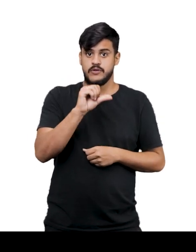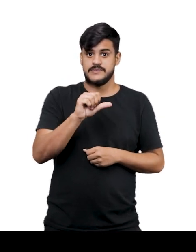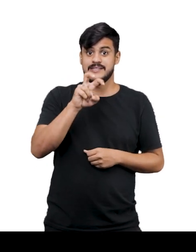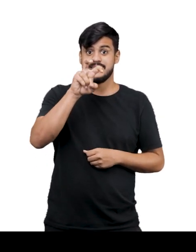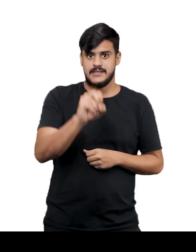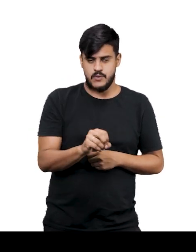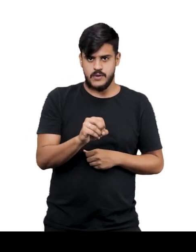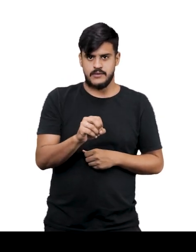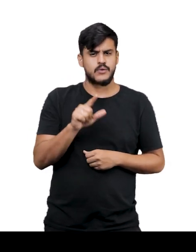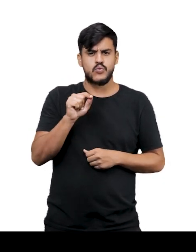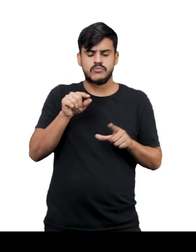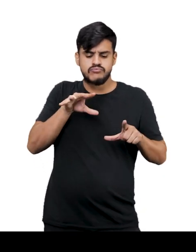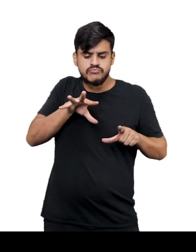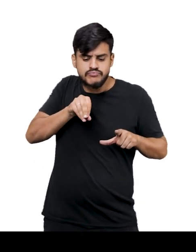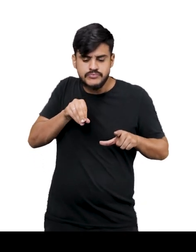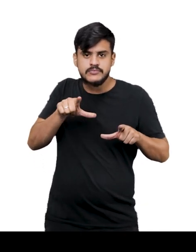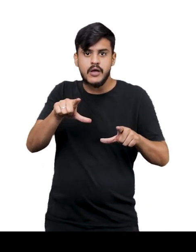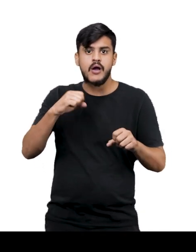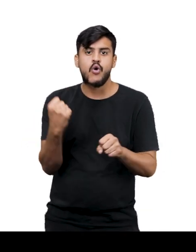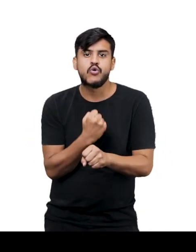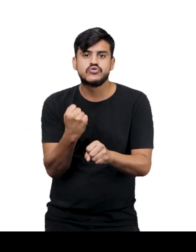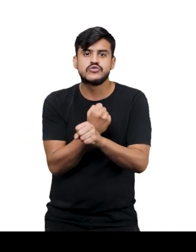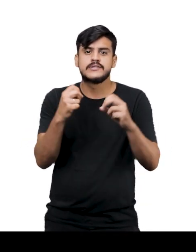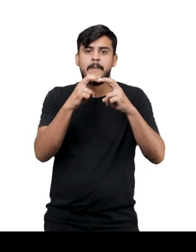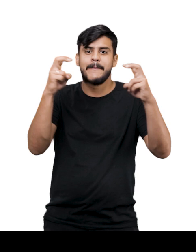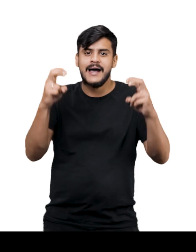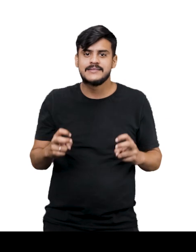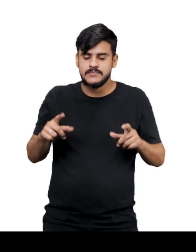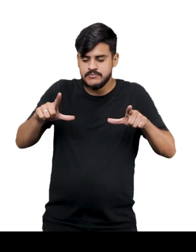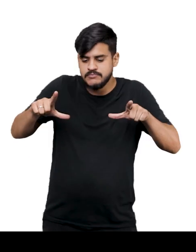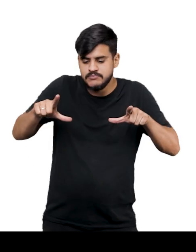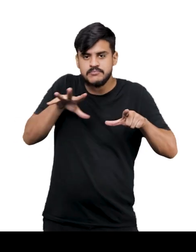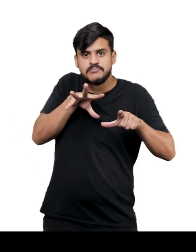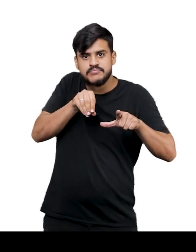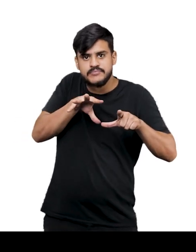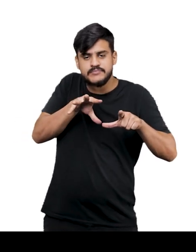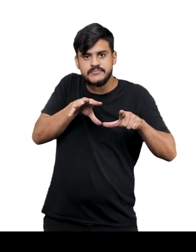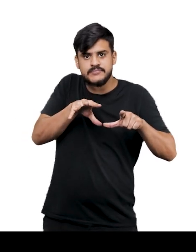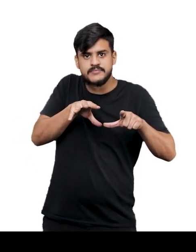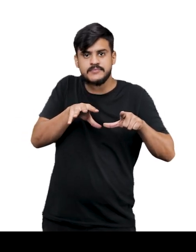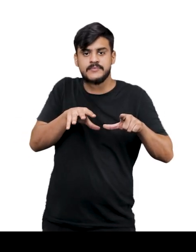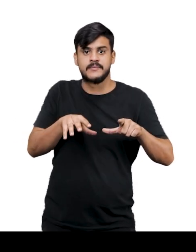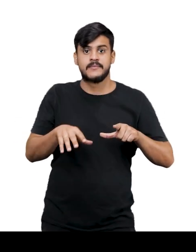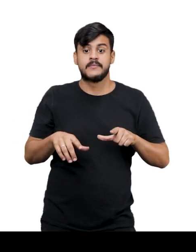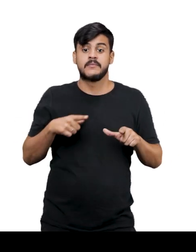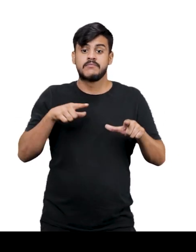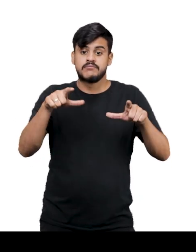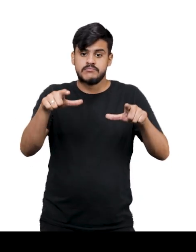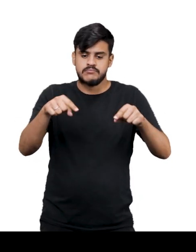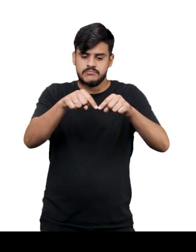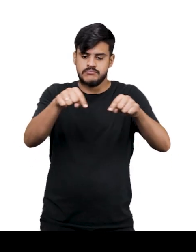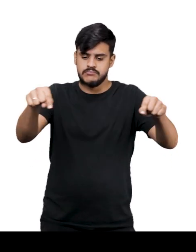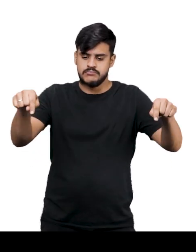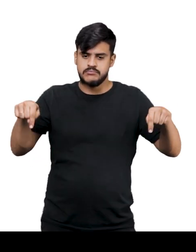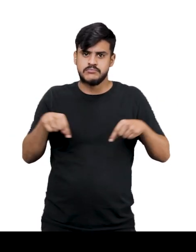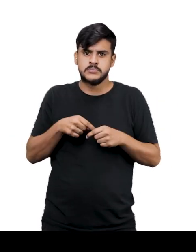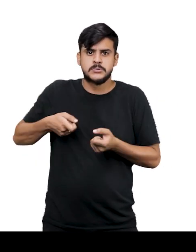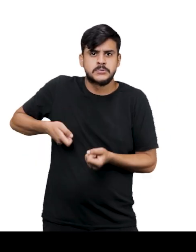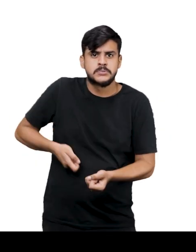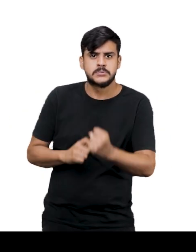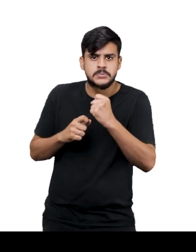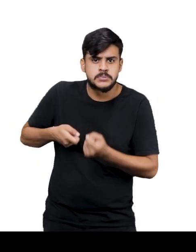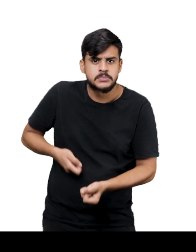1960, que oferece uma vista aérea do canteiro de obras do novo MASP. A cena mostra um terreno com